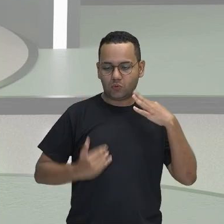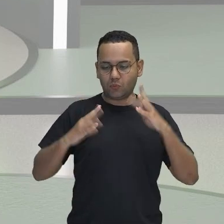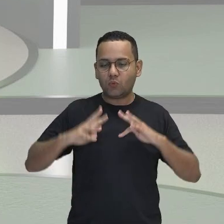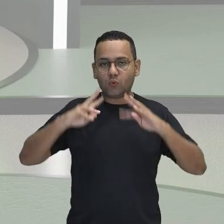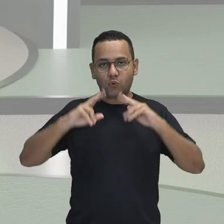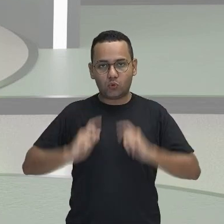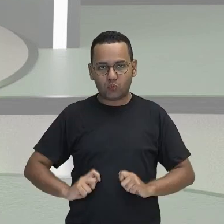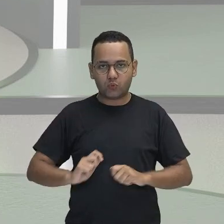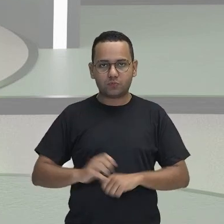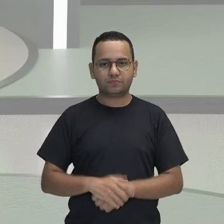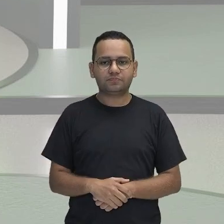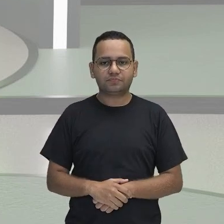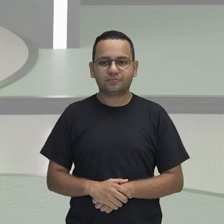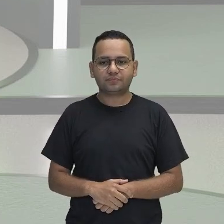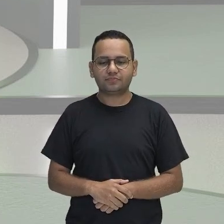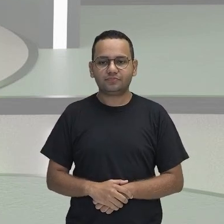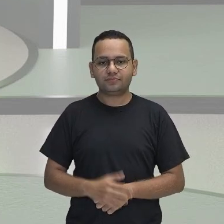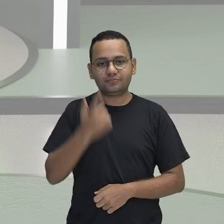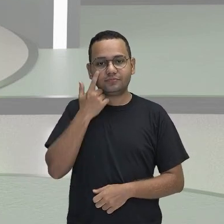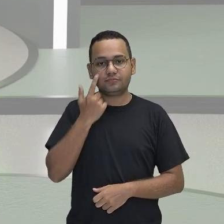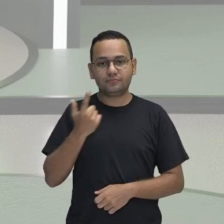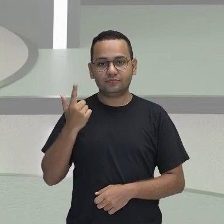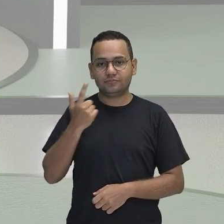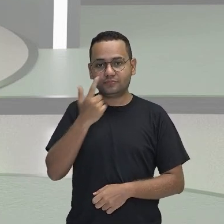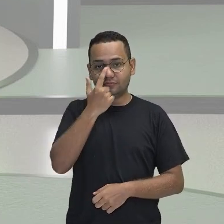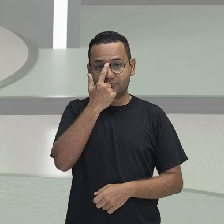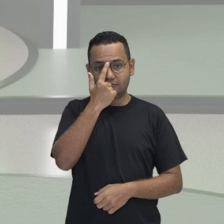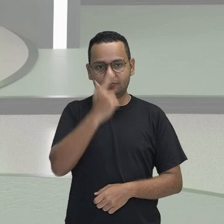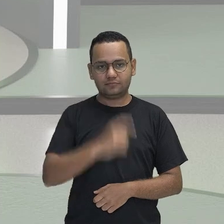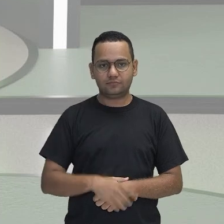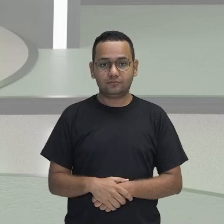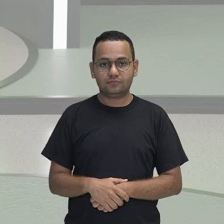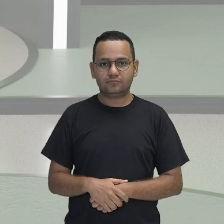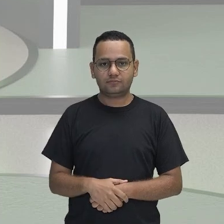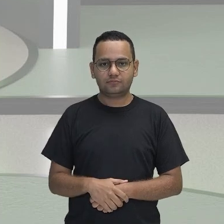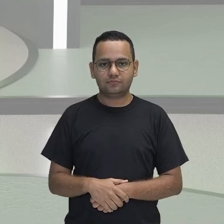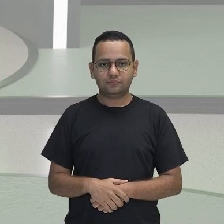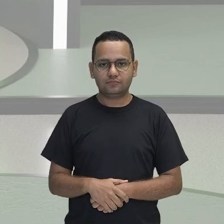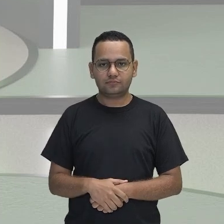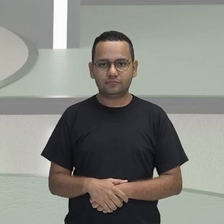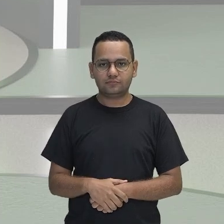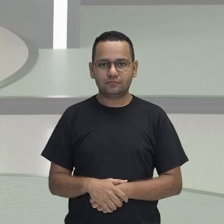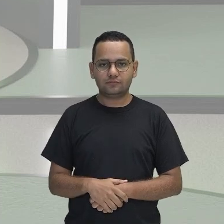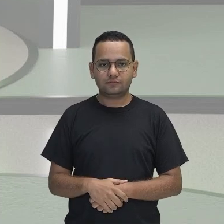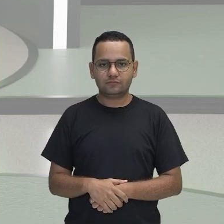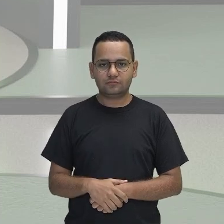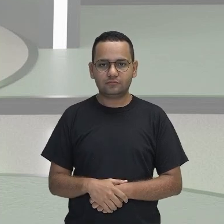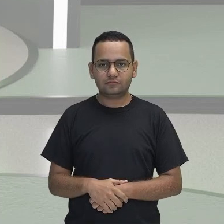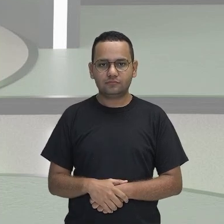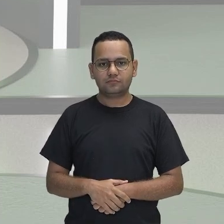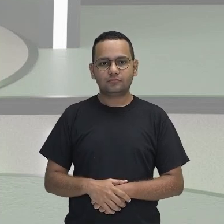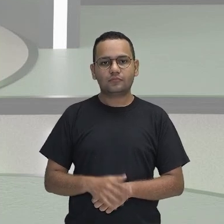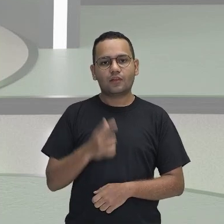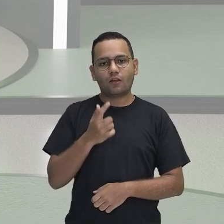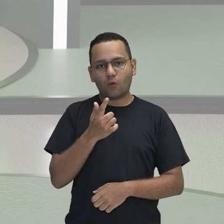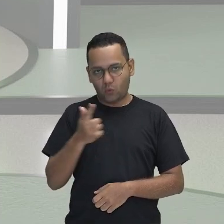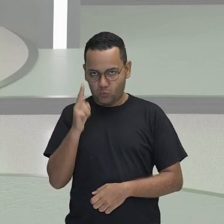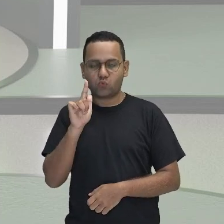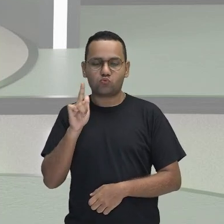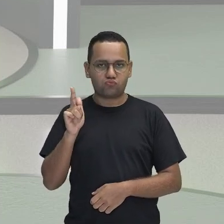E aqui você pode observar o quê? A integração de dois outros sistemas, porque